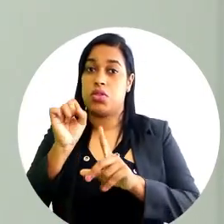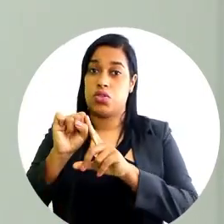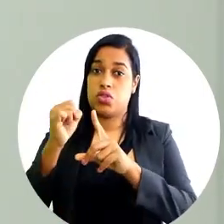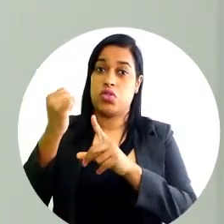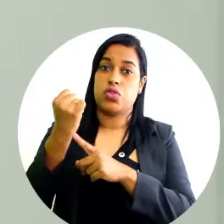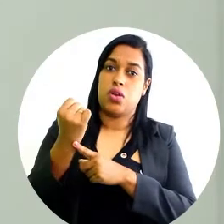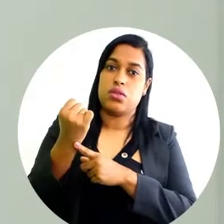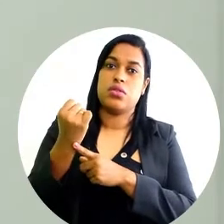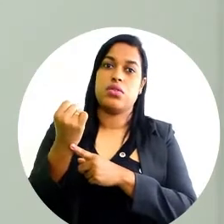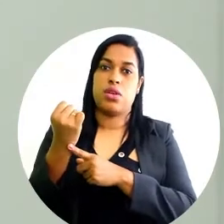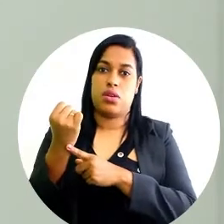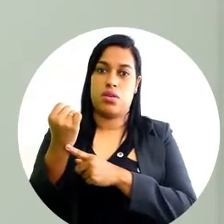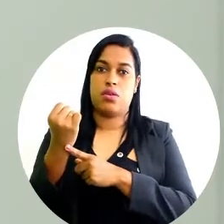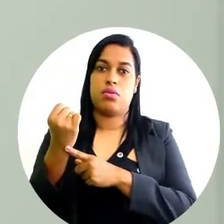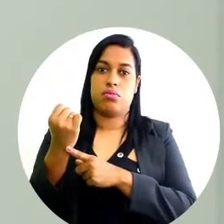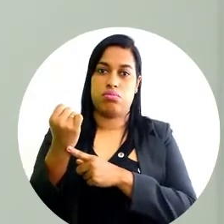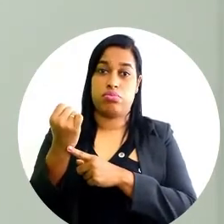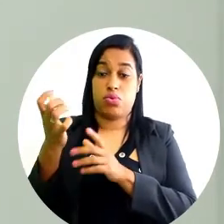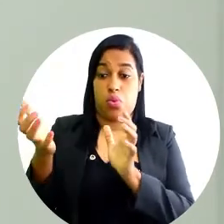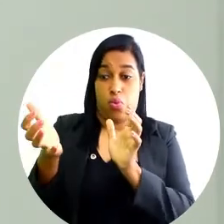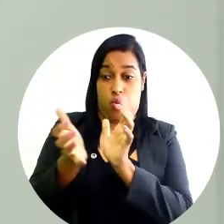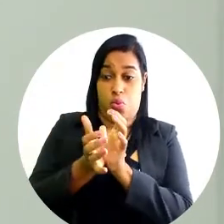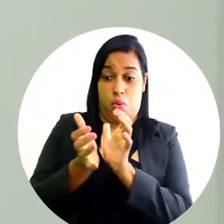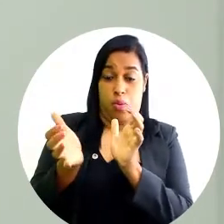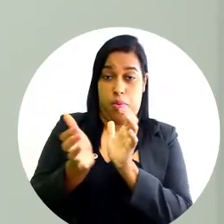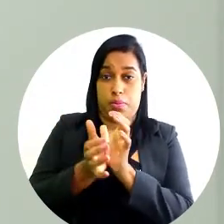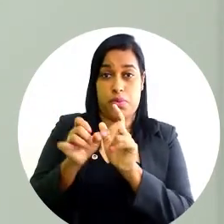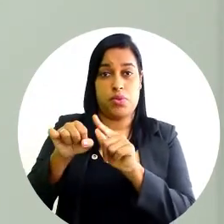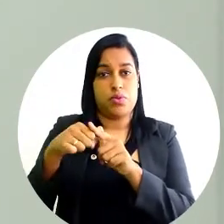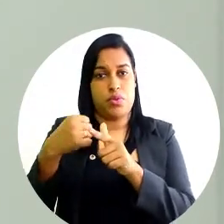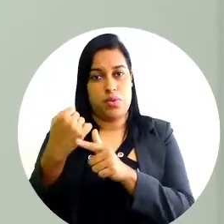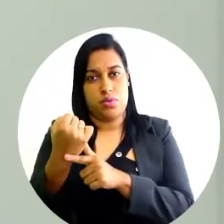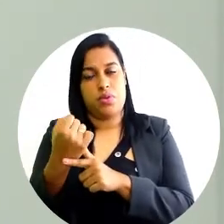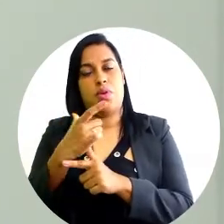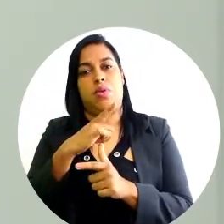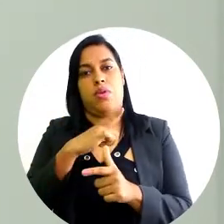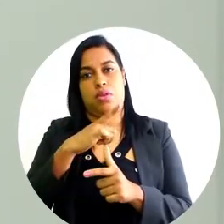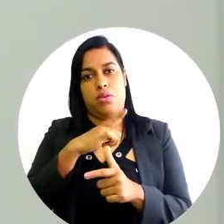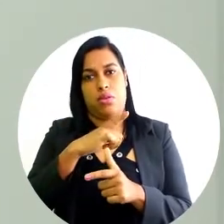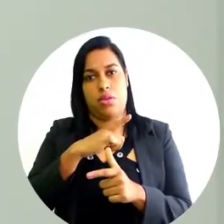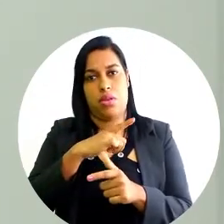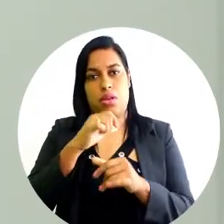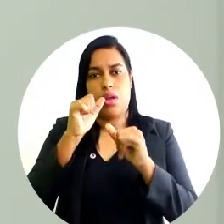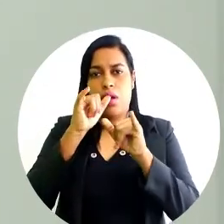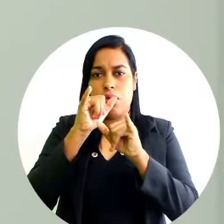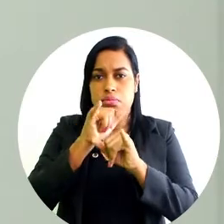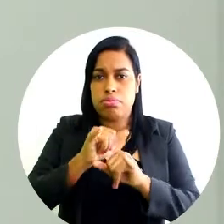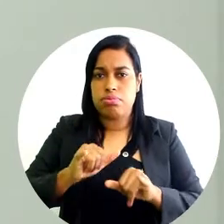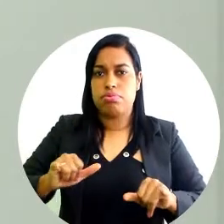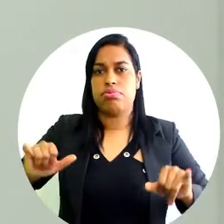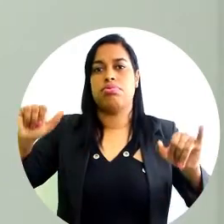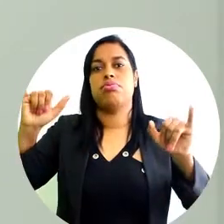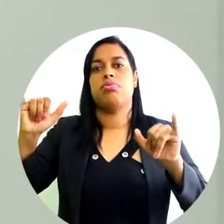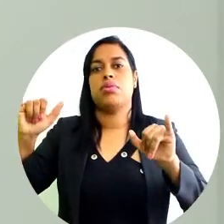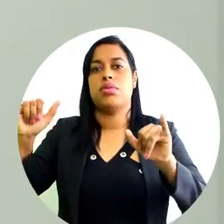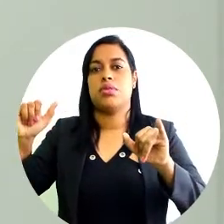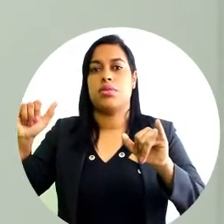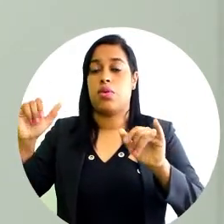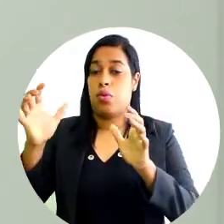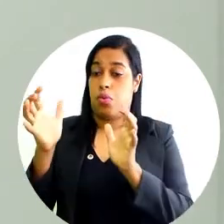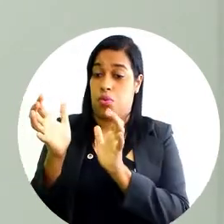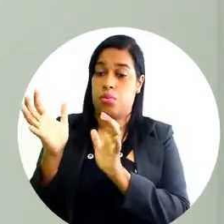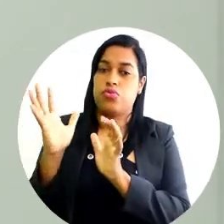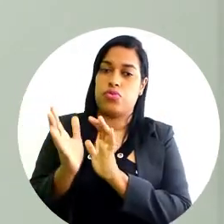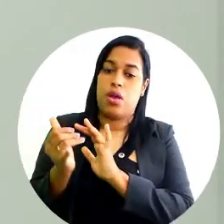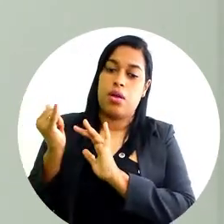de uma sociedade, ele nasce dentro de um grupo que já transmite para ele, desde o seu nascimento,